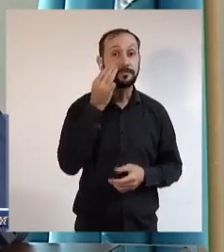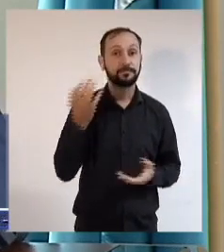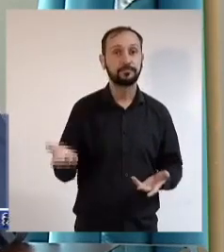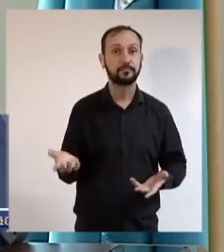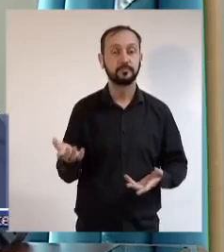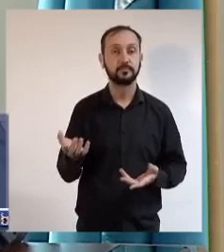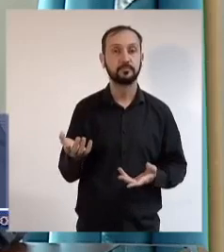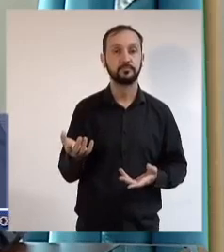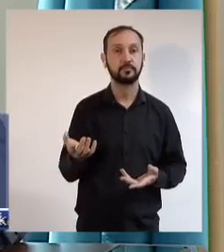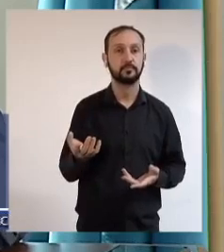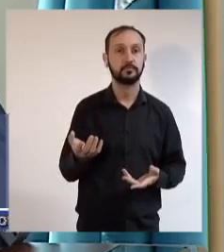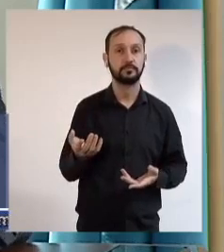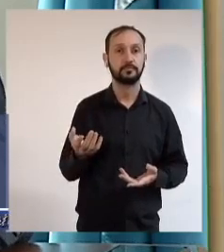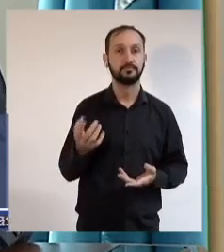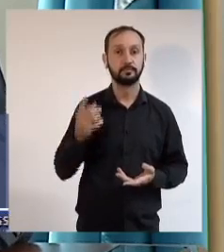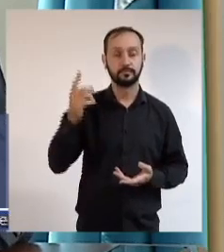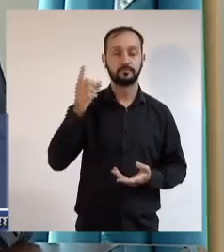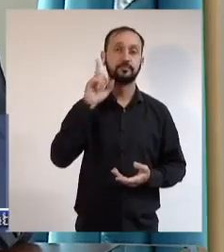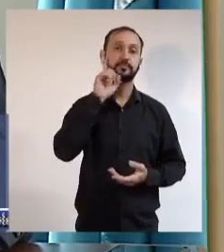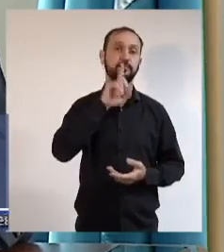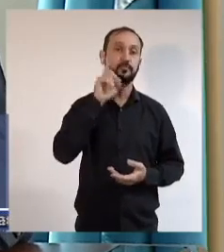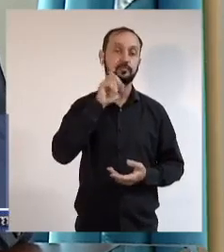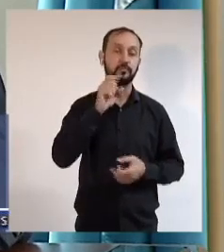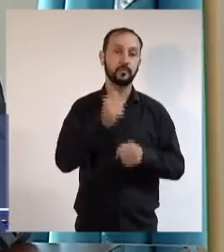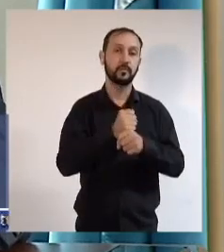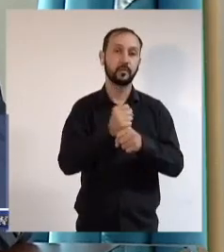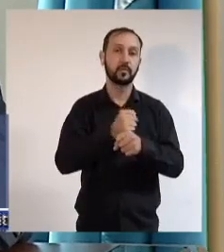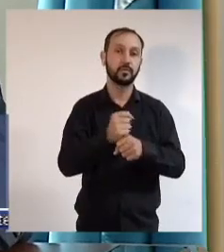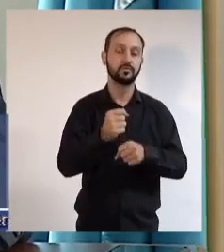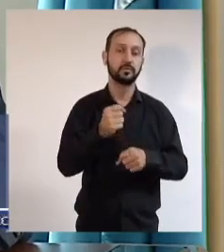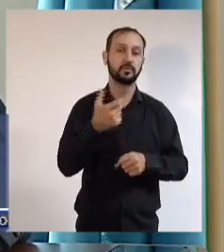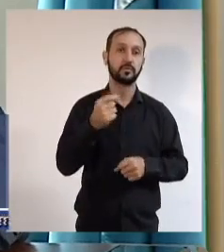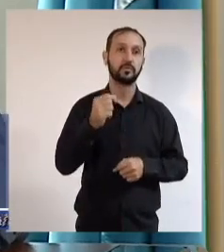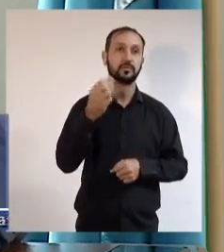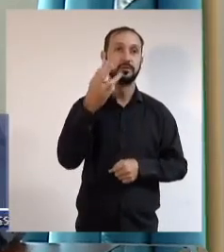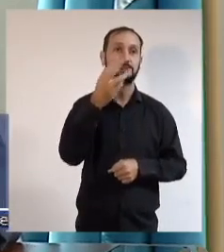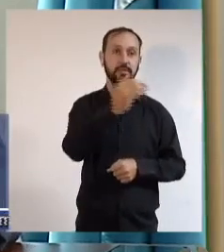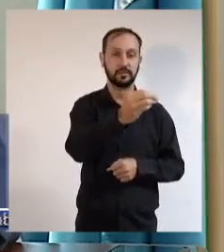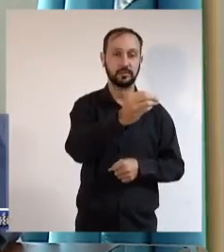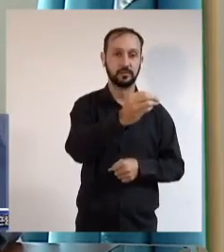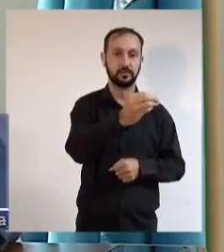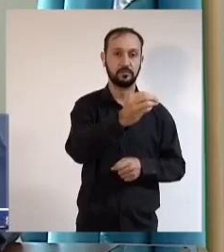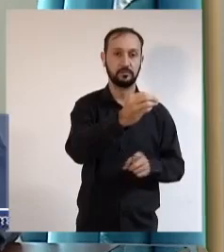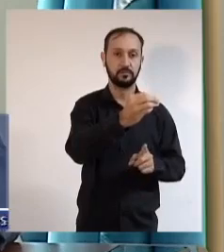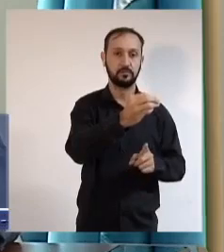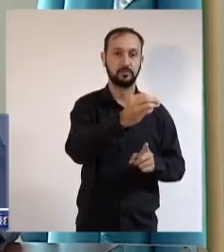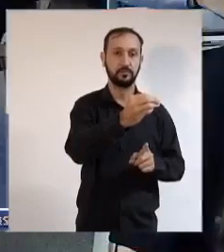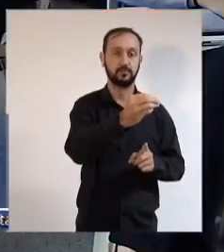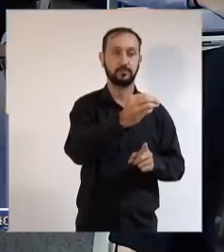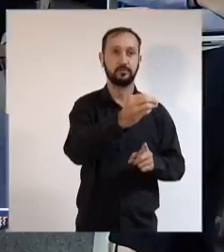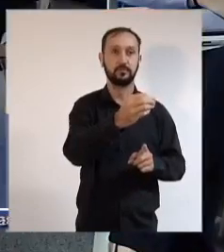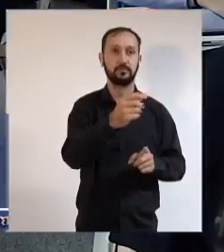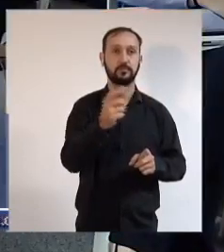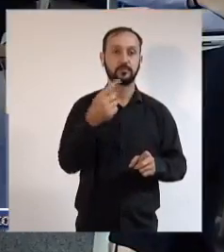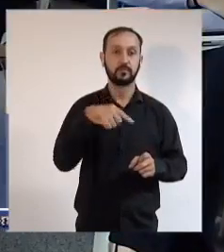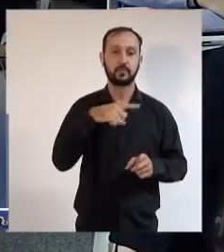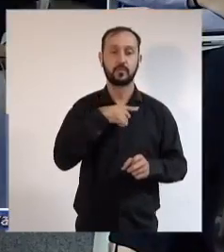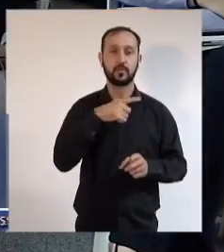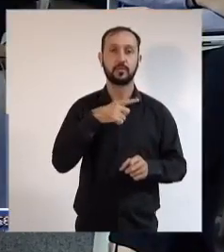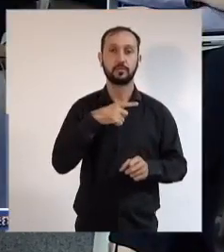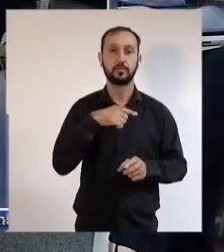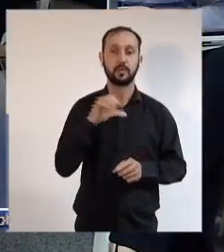estados unidos conseguiu em 2030 então nós estamos 90 anos a